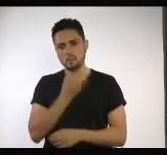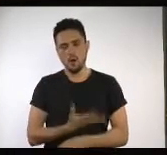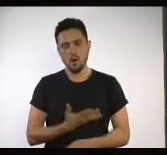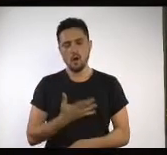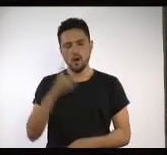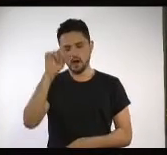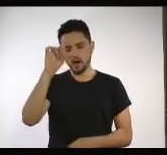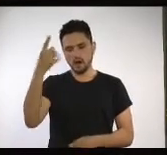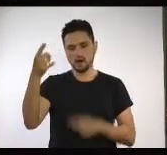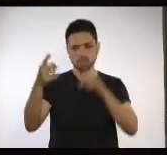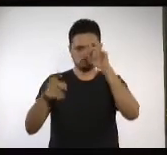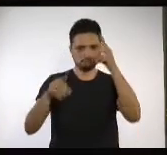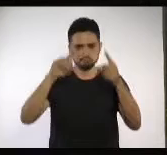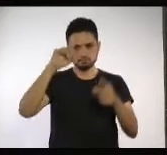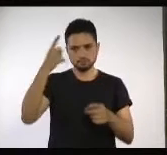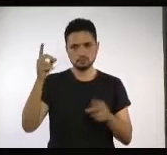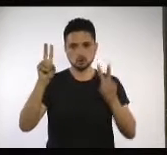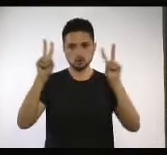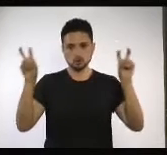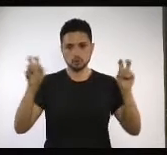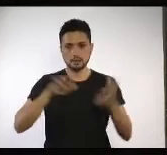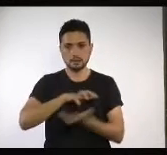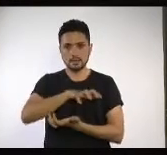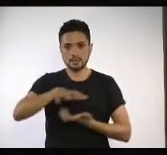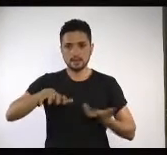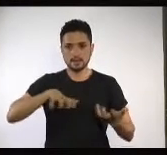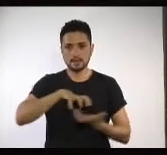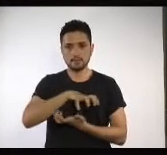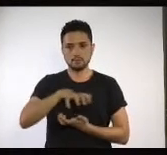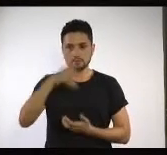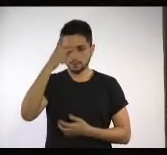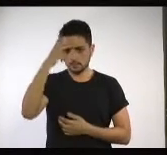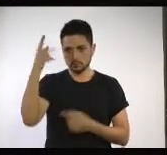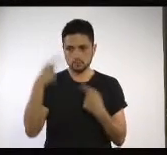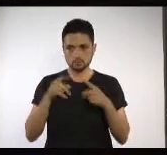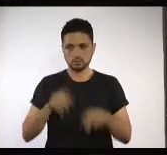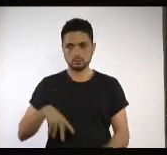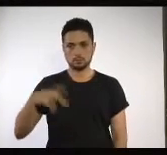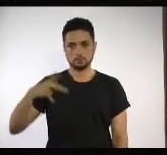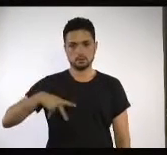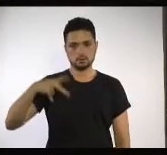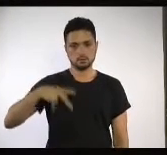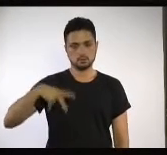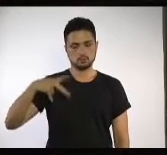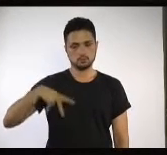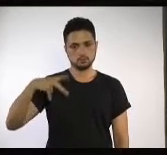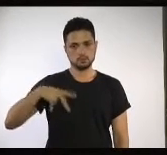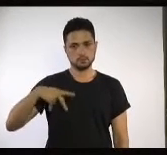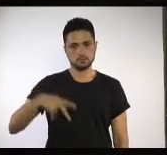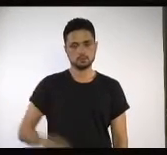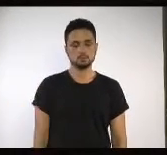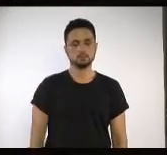fundamentada à greve dos petroleiros e petroleiras, que